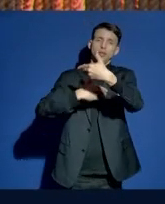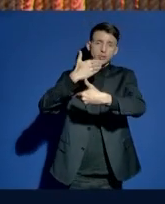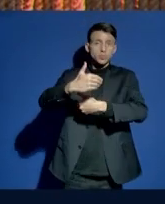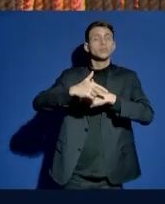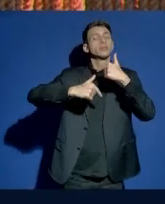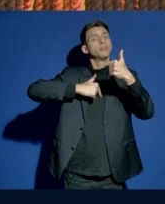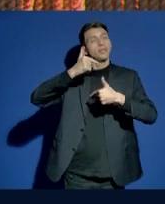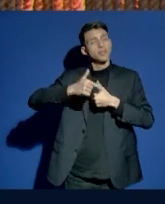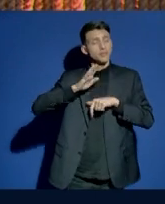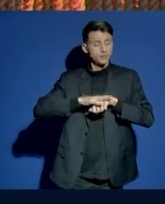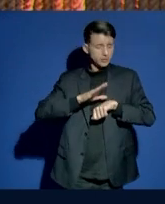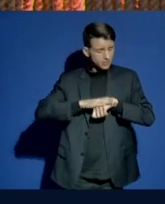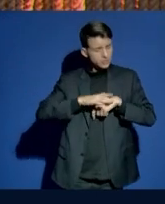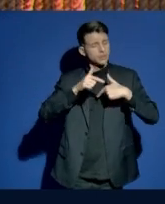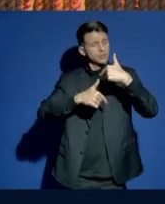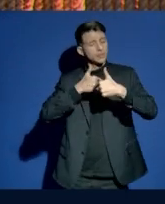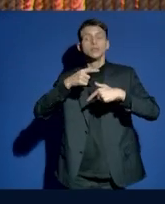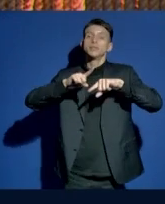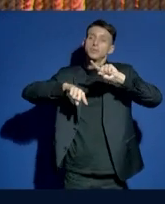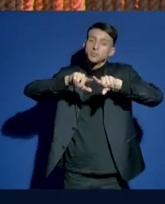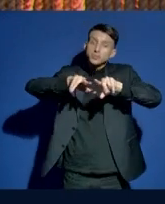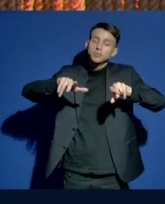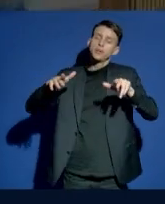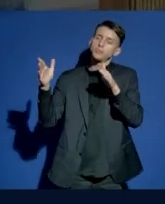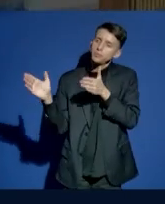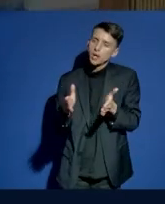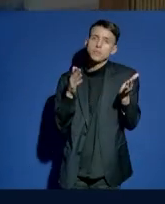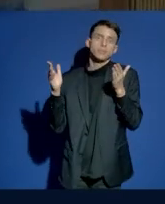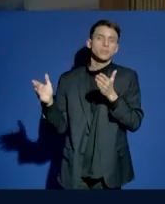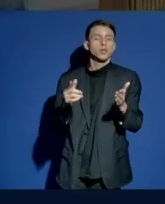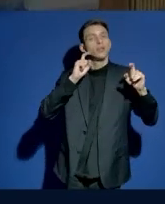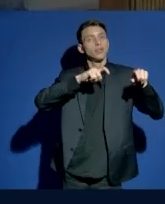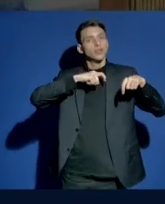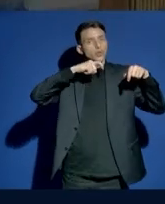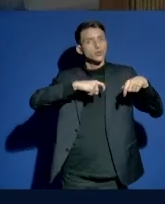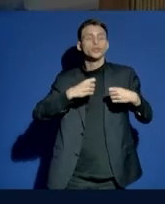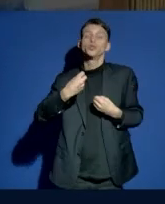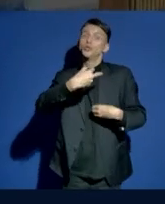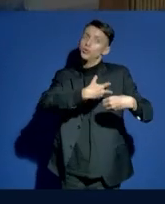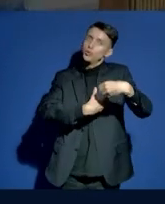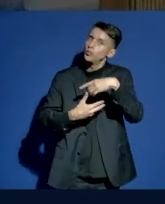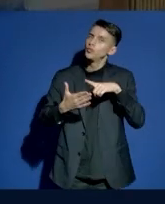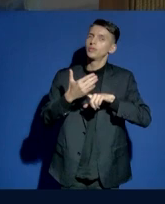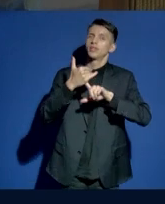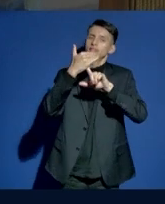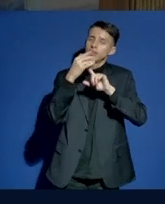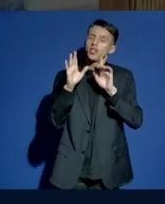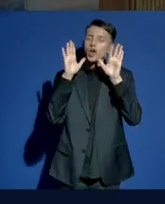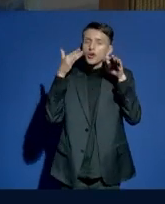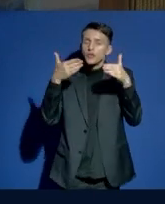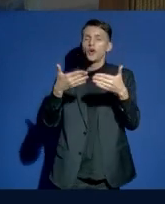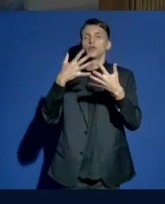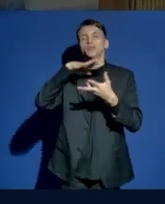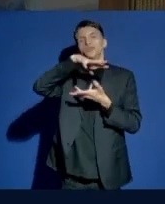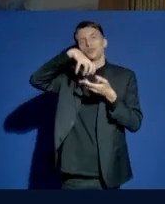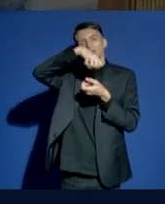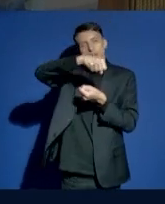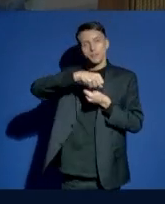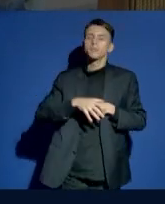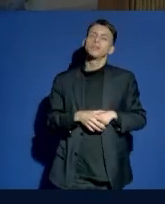trabalhando para trazer produtividade ao campo, trazer inovação e, principalmente, com uma cabeça de